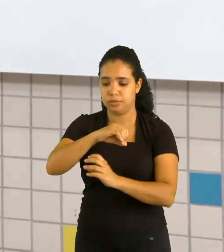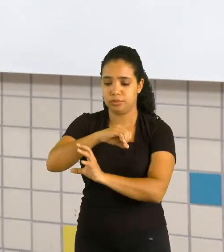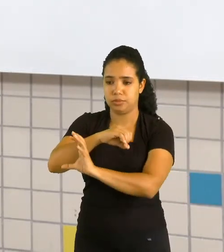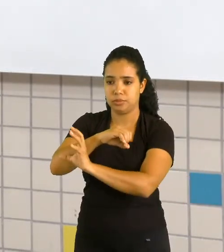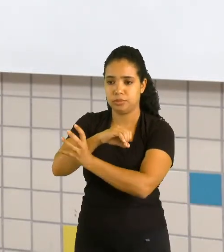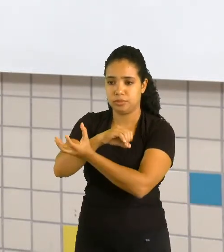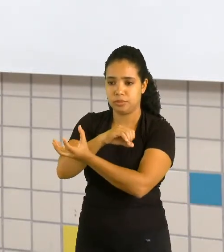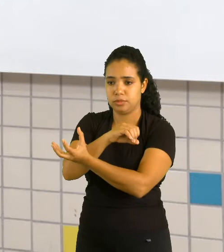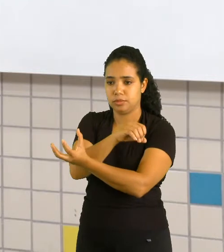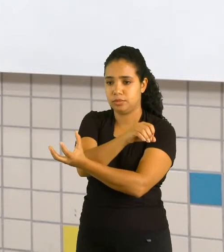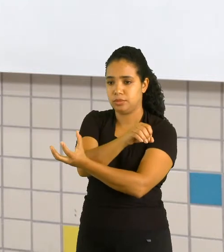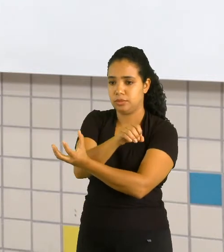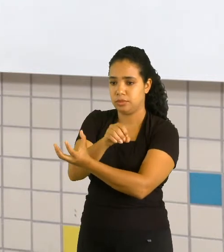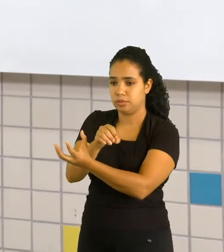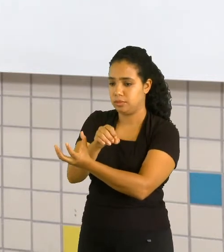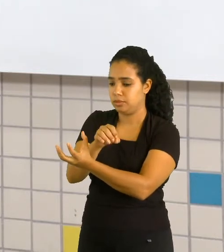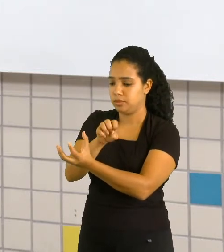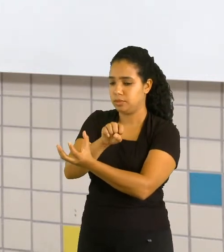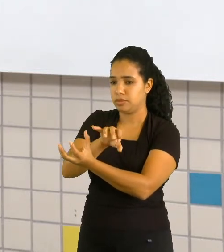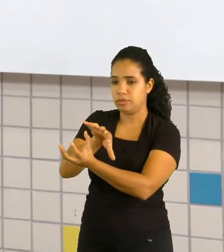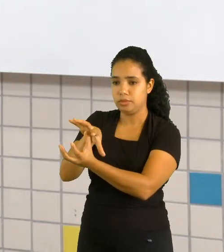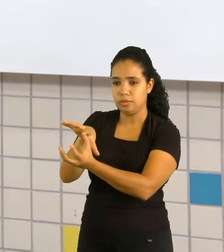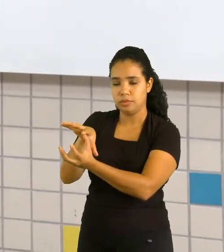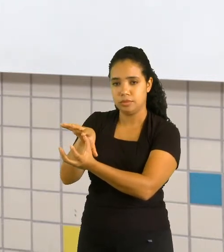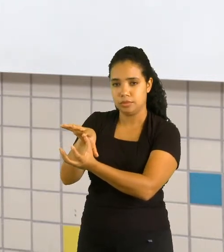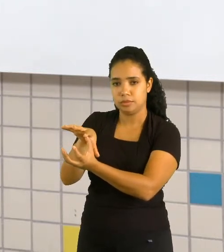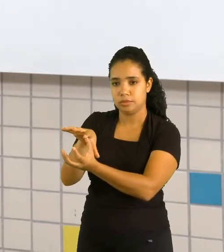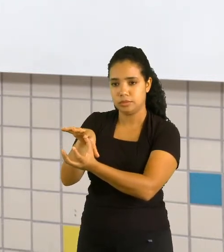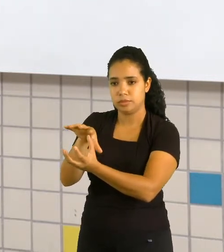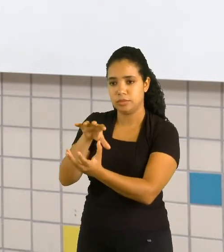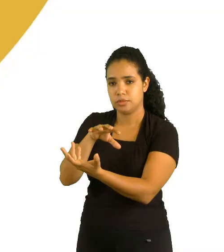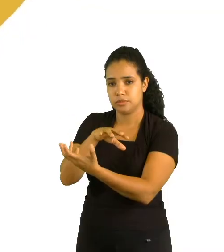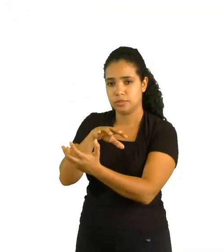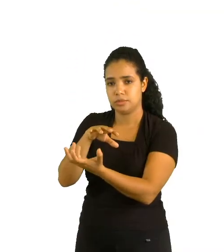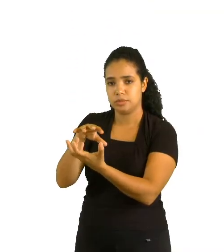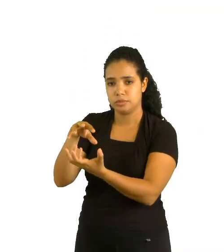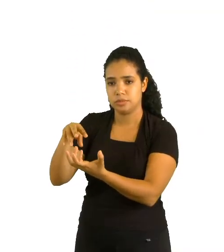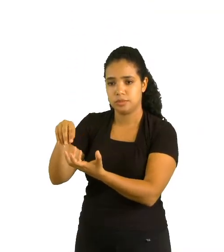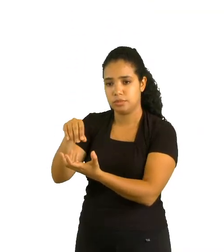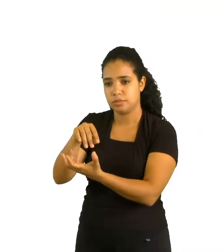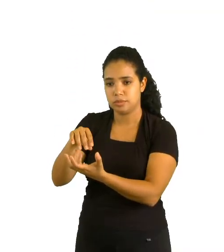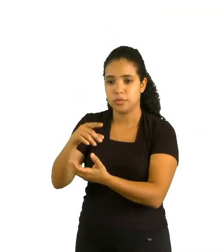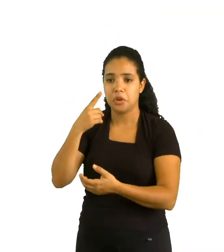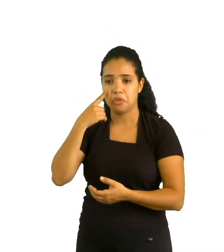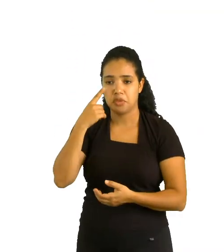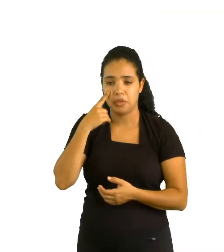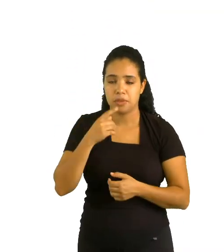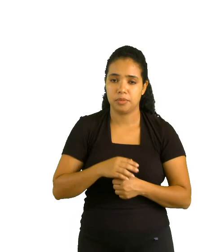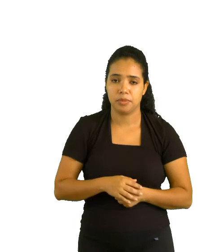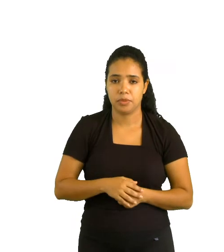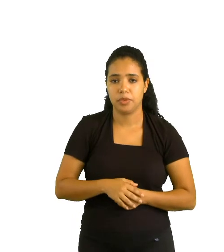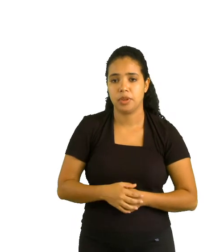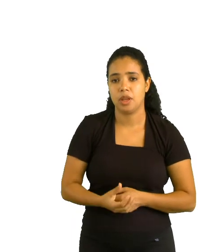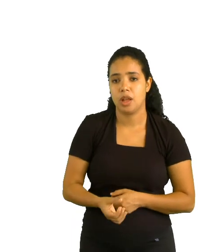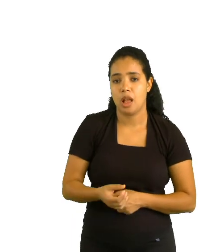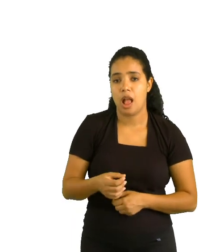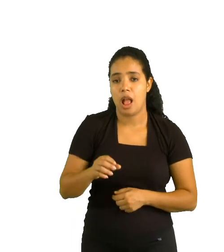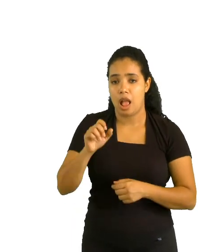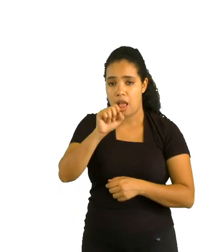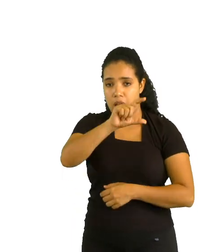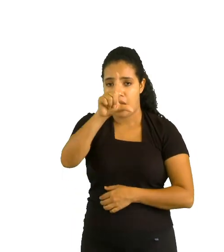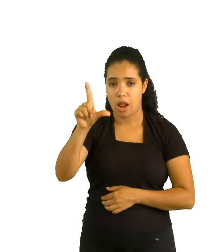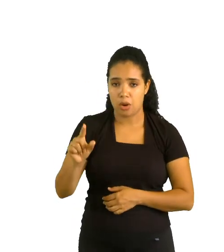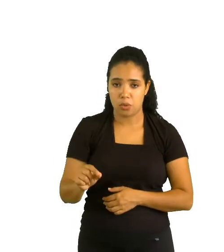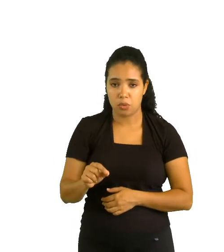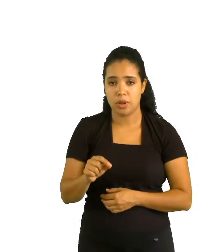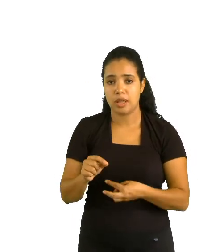que bate na Lua e é refletido, então, para a Terra. A Lua ela tem 3 movimentos principais.